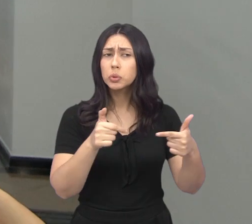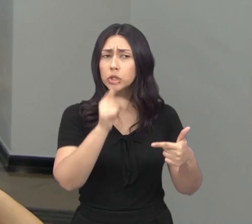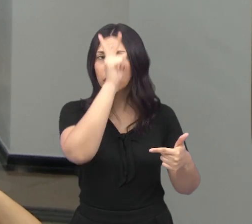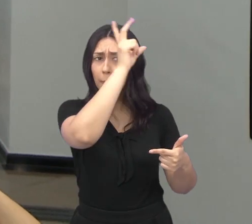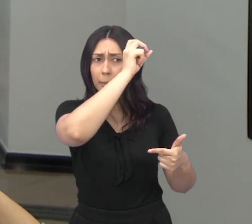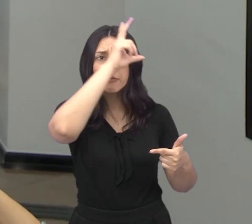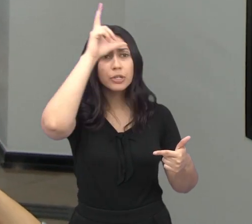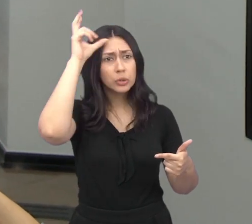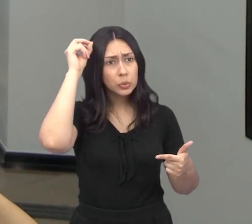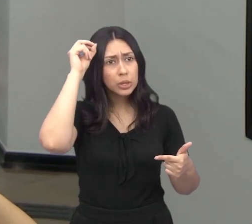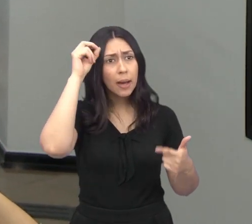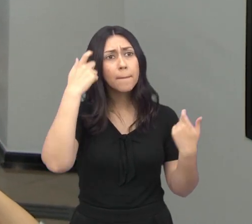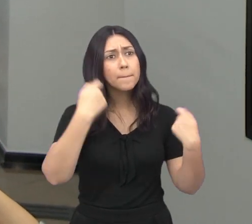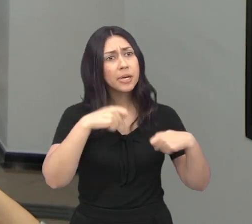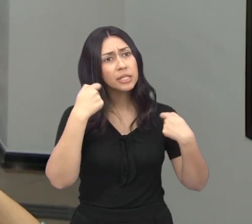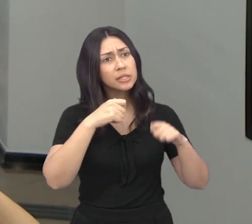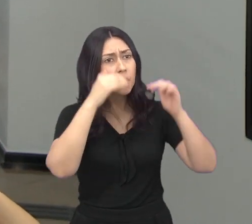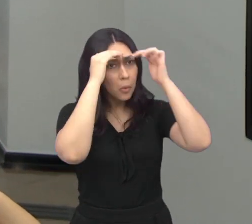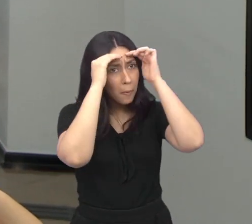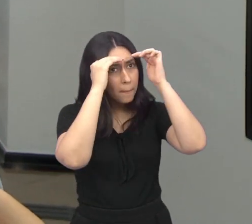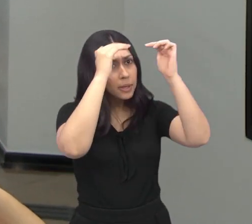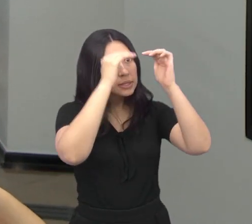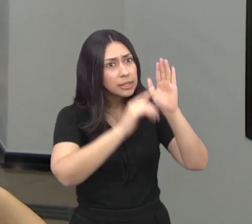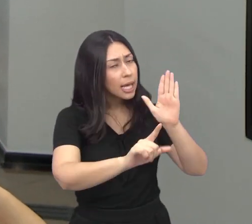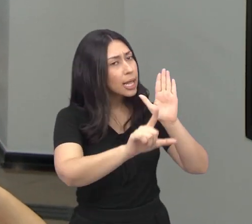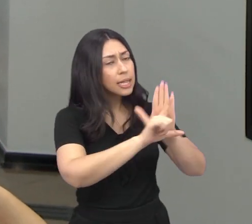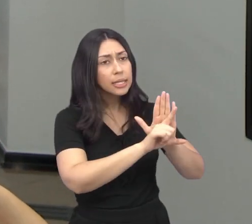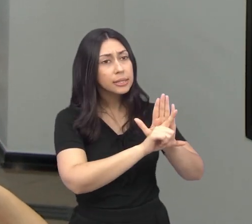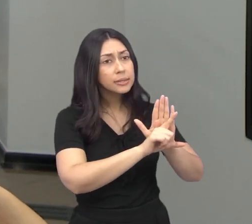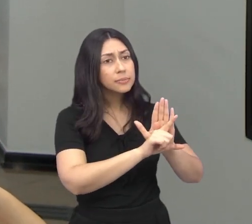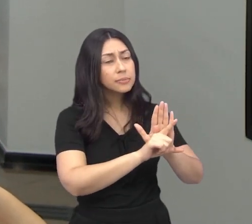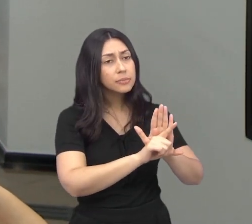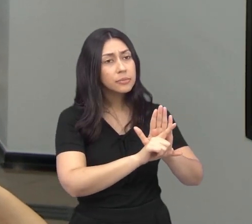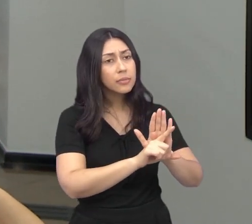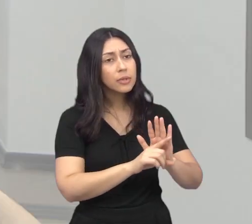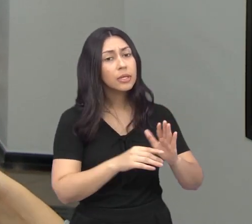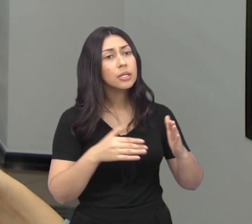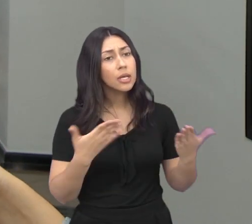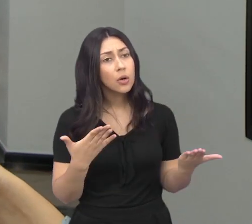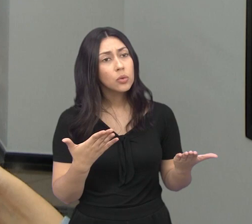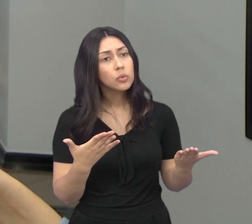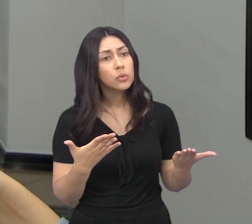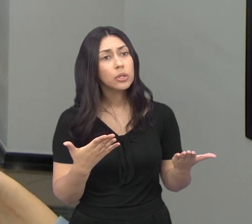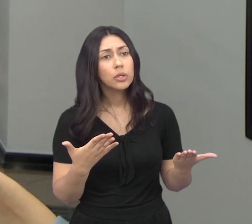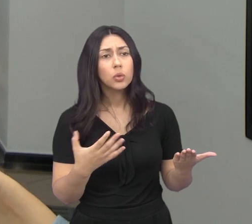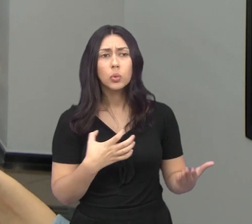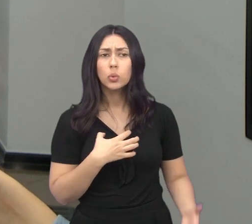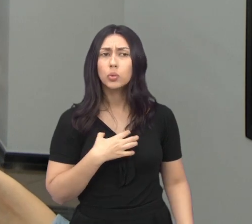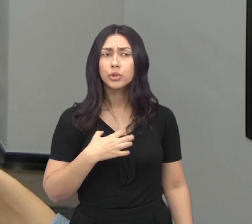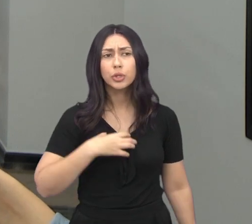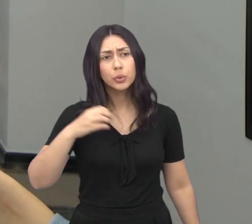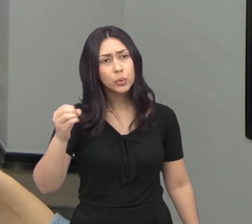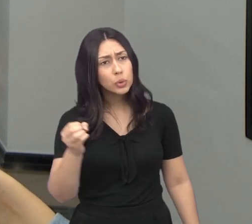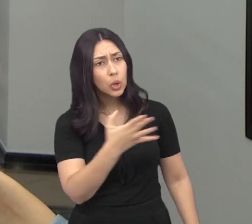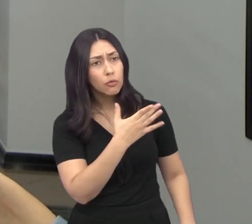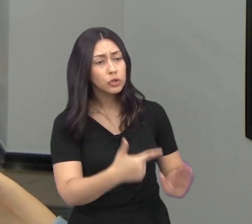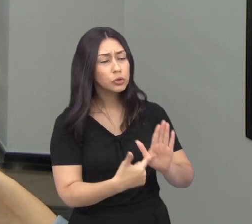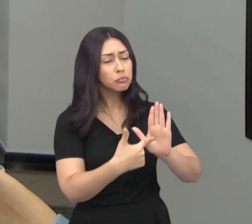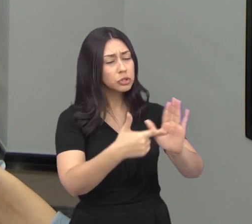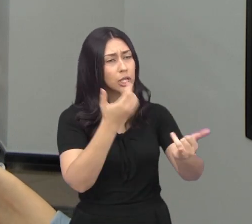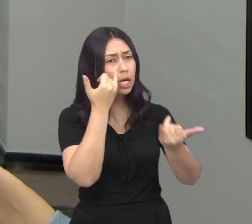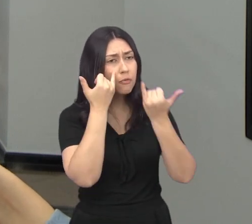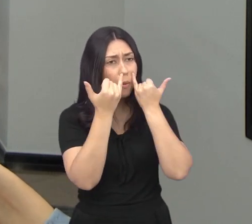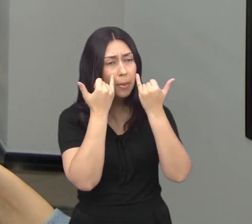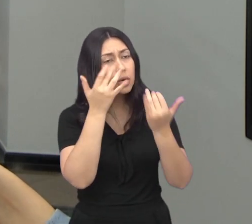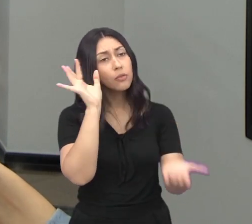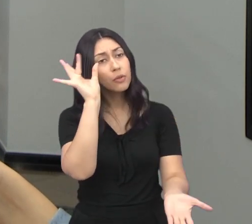atos da administração pública estão à mercê da lei, principalmente a lei de improbidade administrativa. E ela veio como inovação para